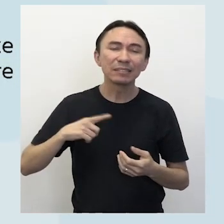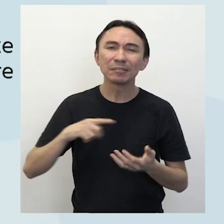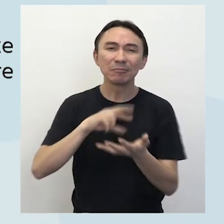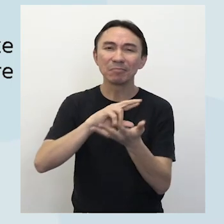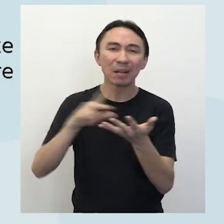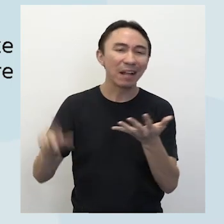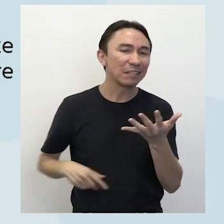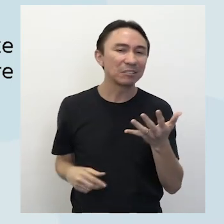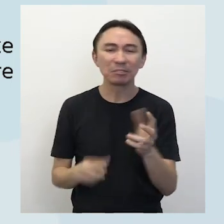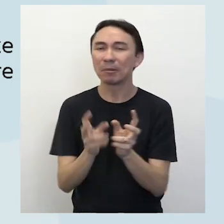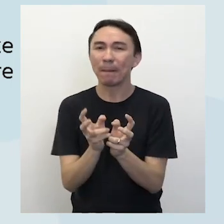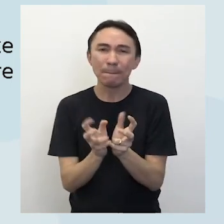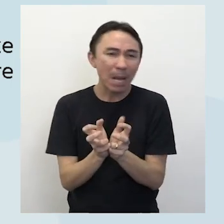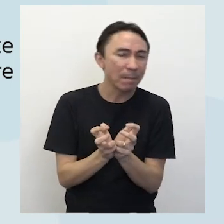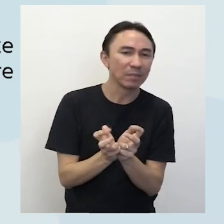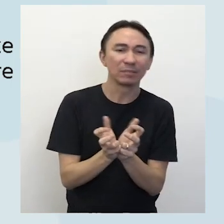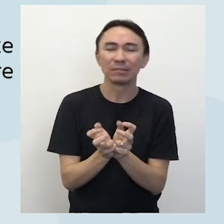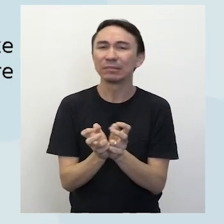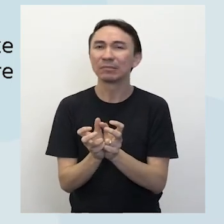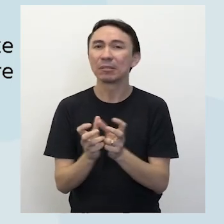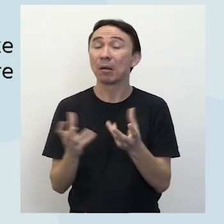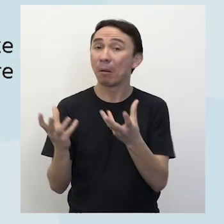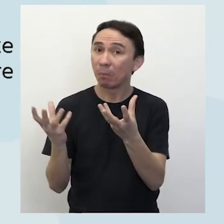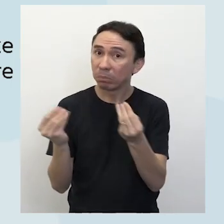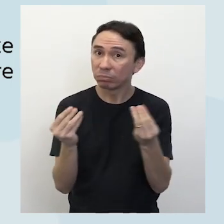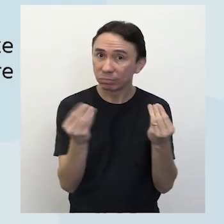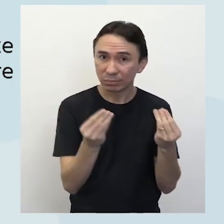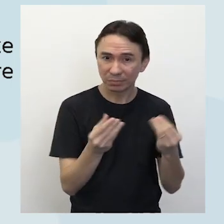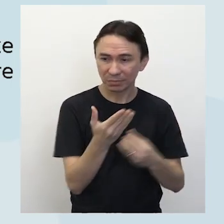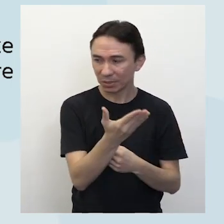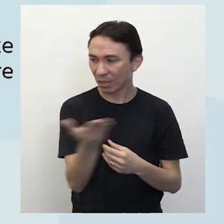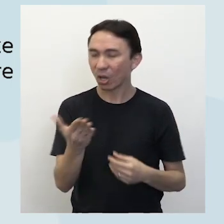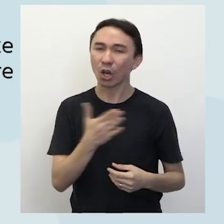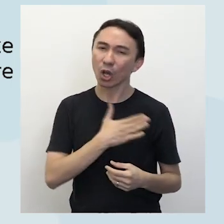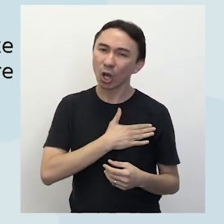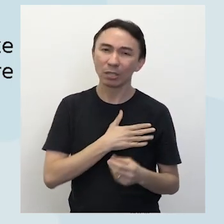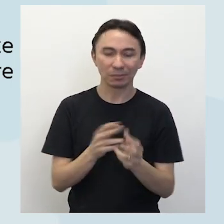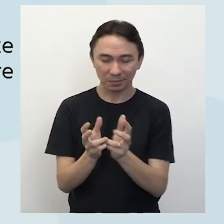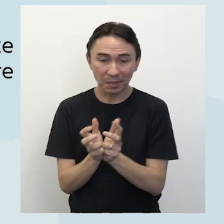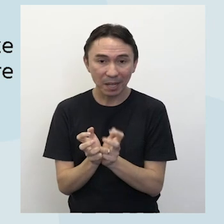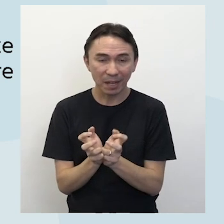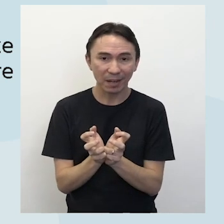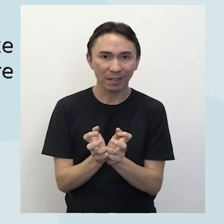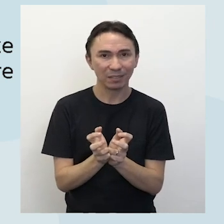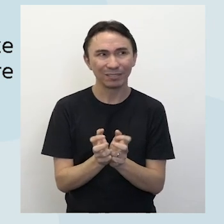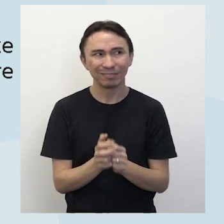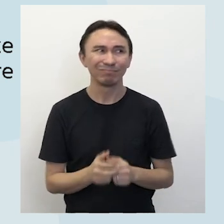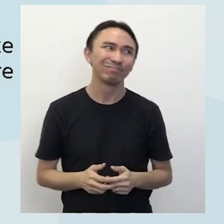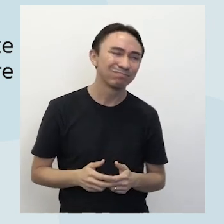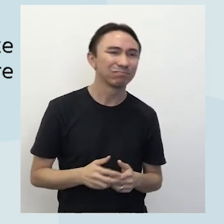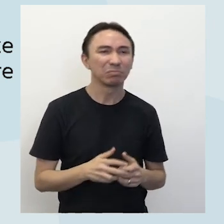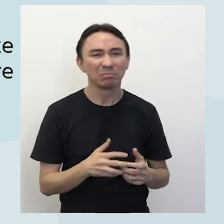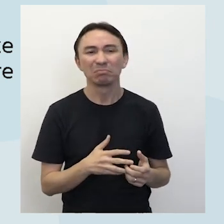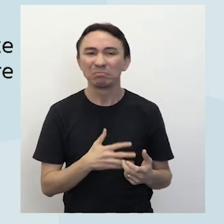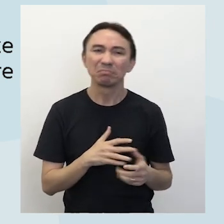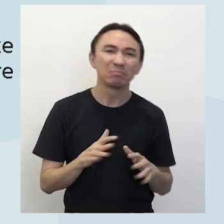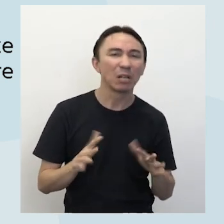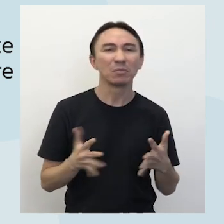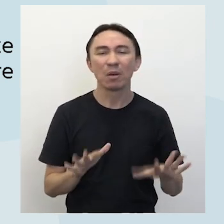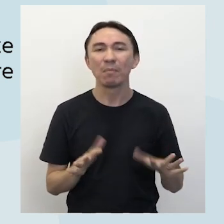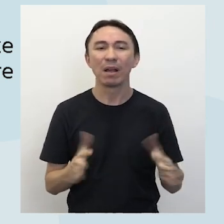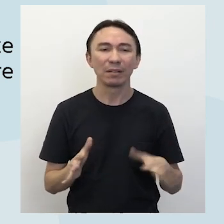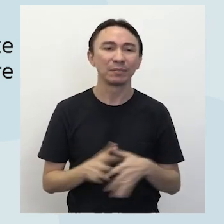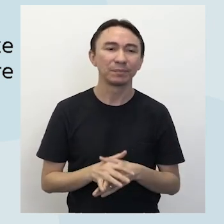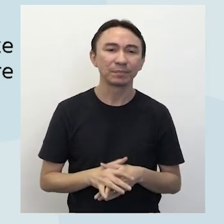games. Como eles falam de animes, gente. Você gosta de animes, Mauro? Eu poderia ser mais fã. Tá bom. Mas anime é tudo